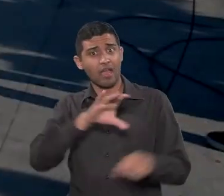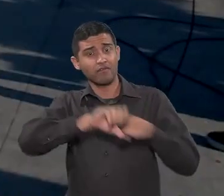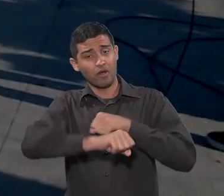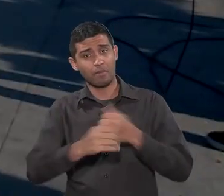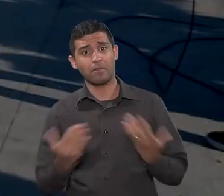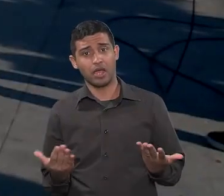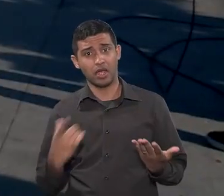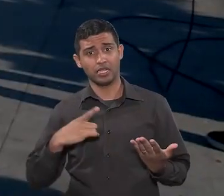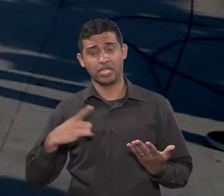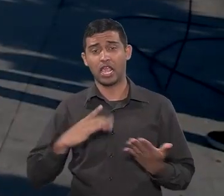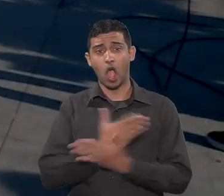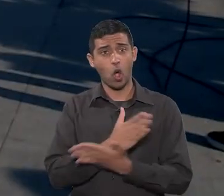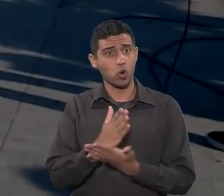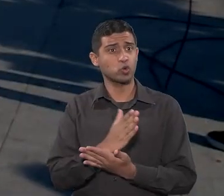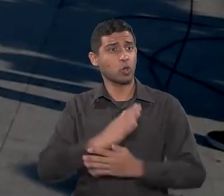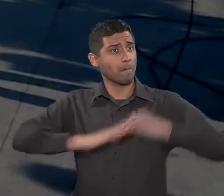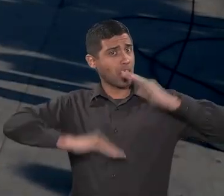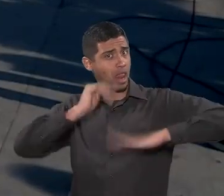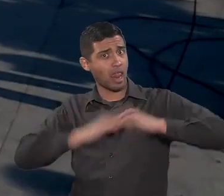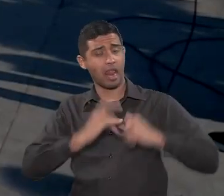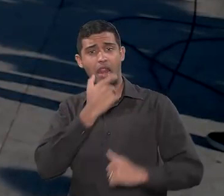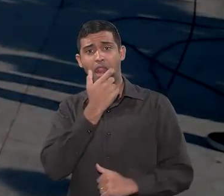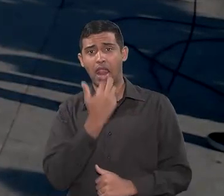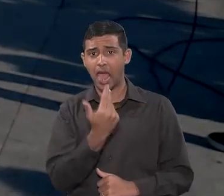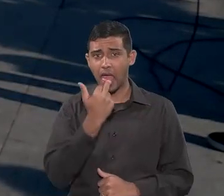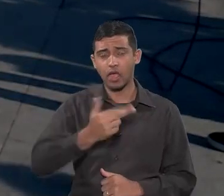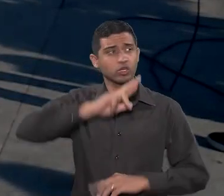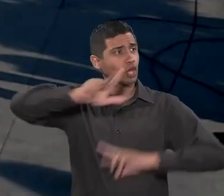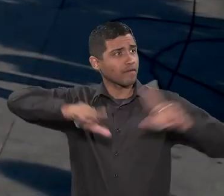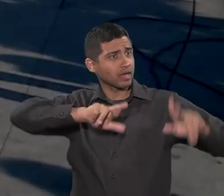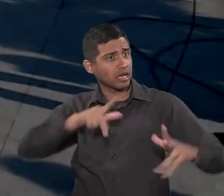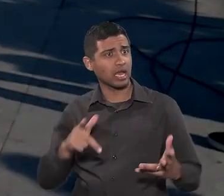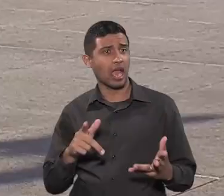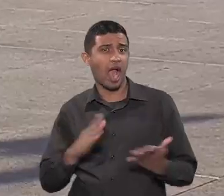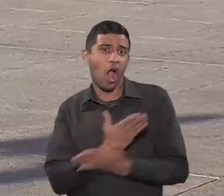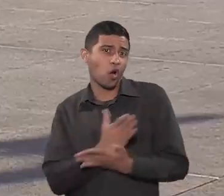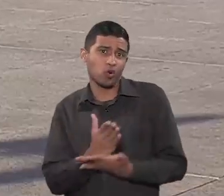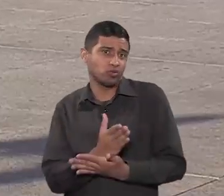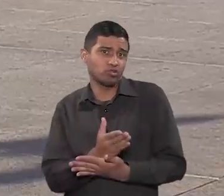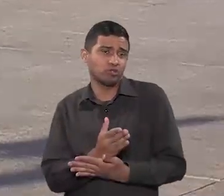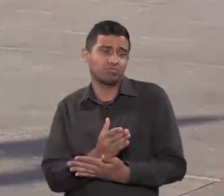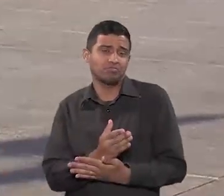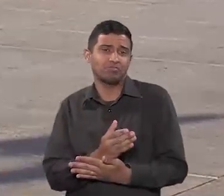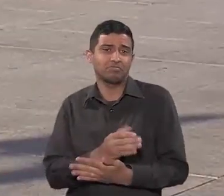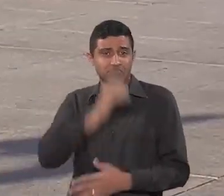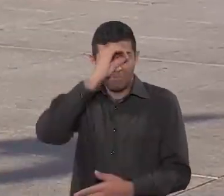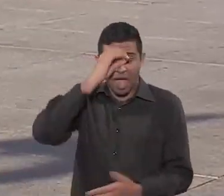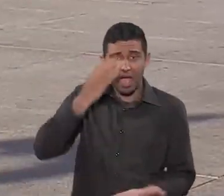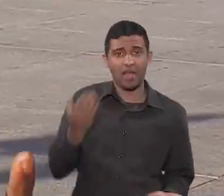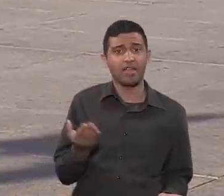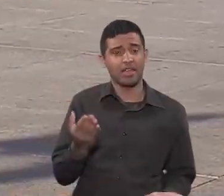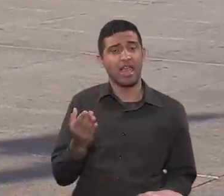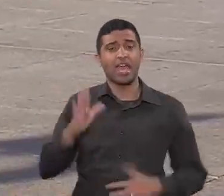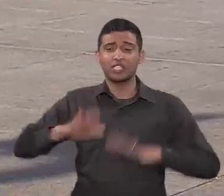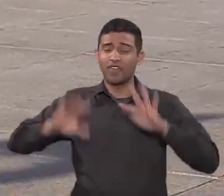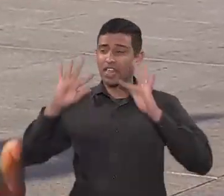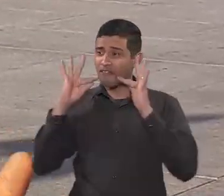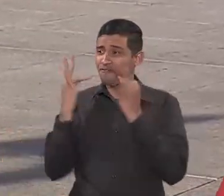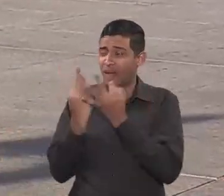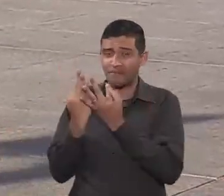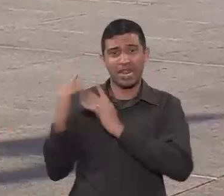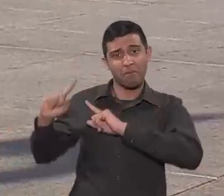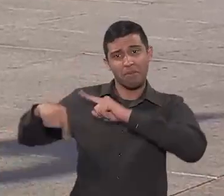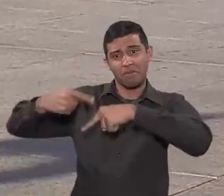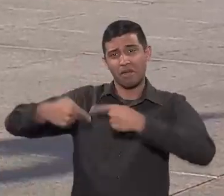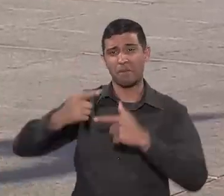que fala idiomas, tem gente que não tem nenhuma escolaridade, tem gente que já teve família,